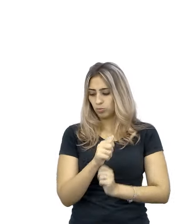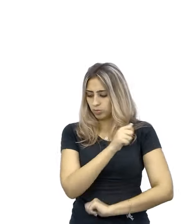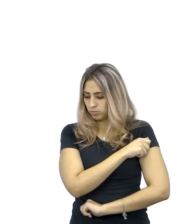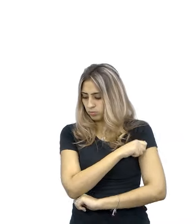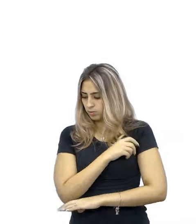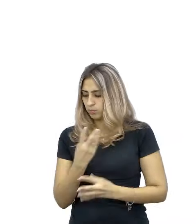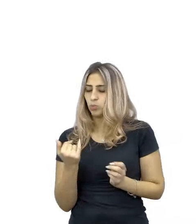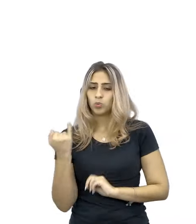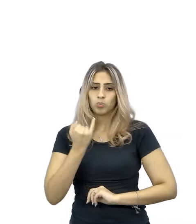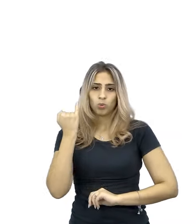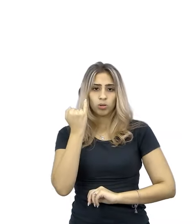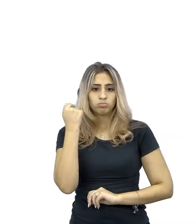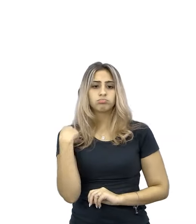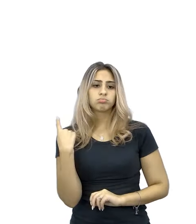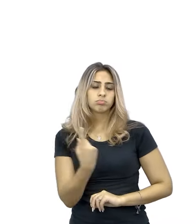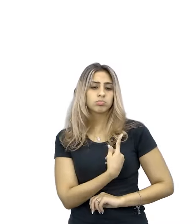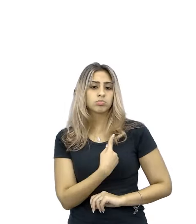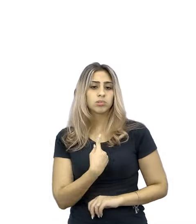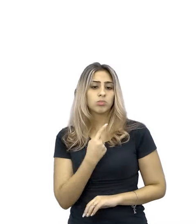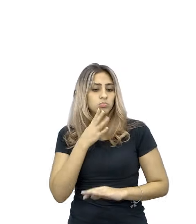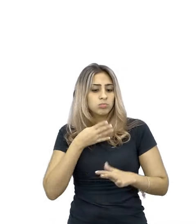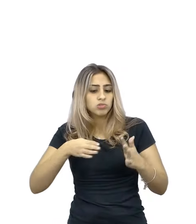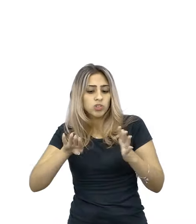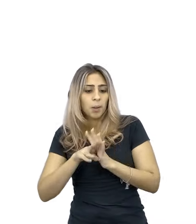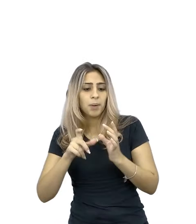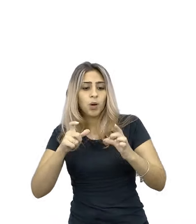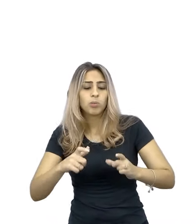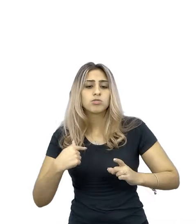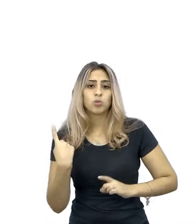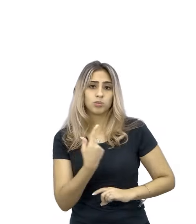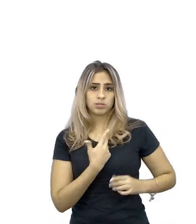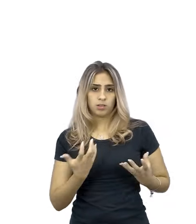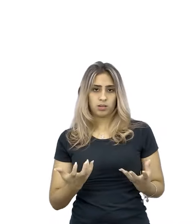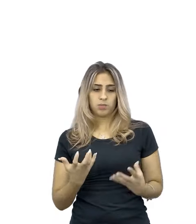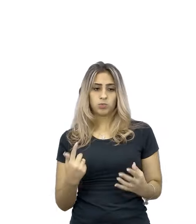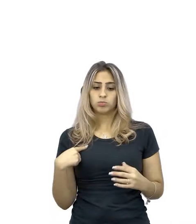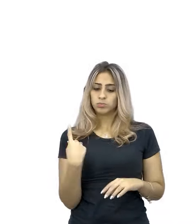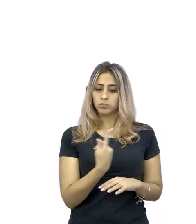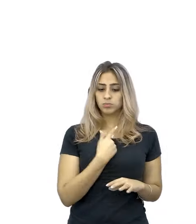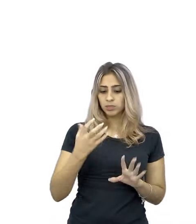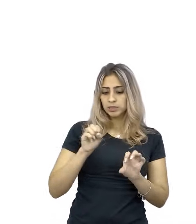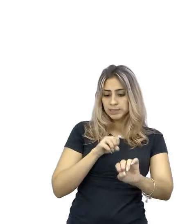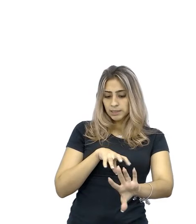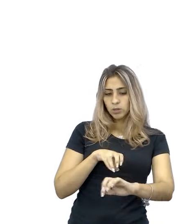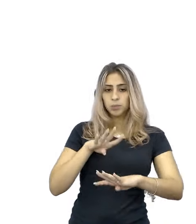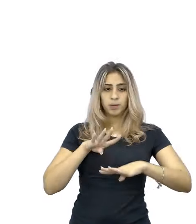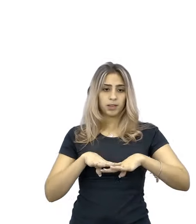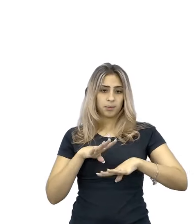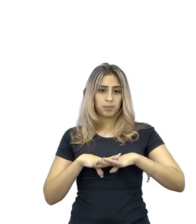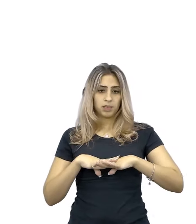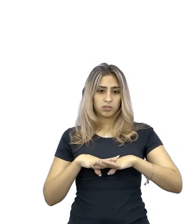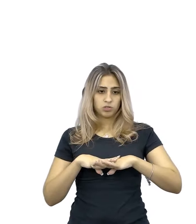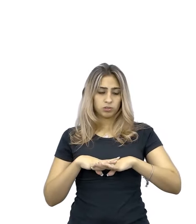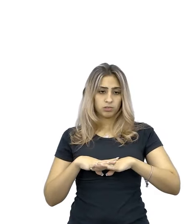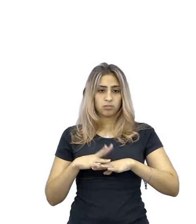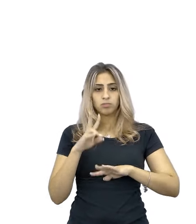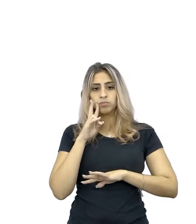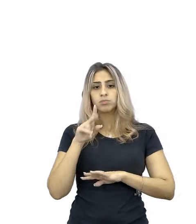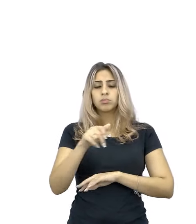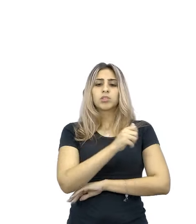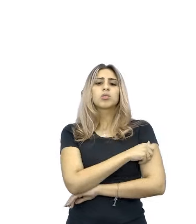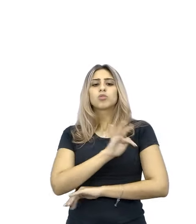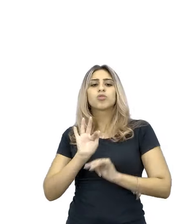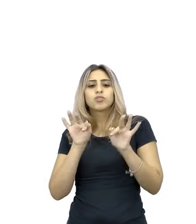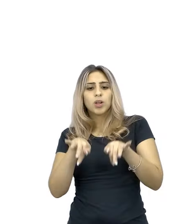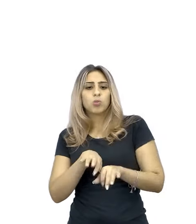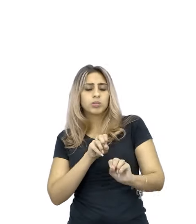é muito importante que nós saibamos aonde nós queremos chegar quando nós estamos ensinando matemática, que nós vamos ver esse aluno, ao final